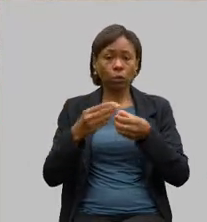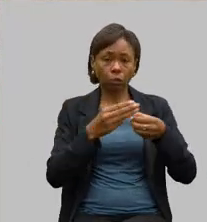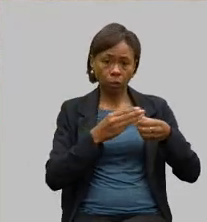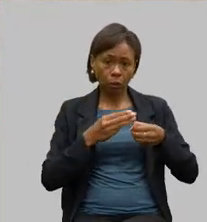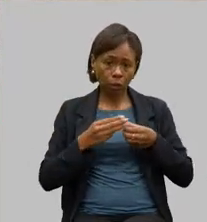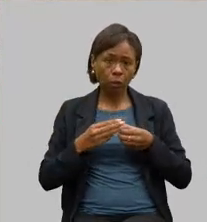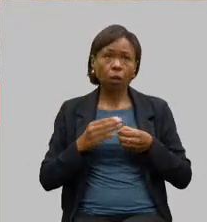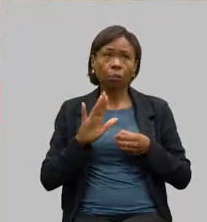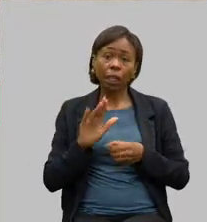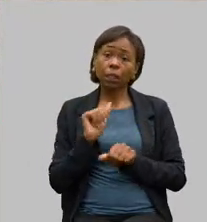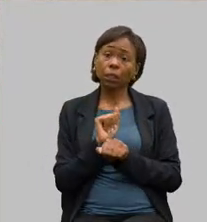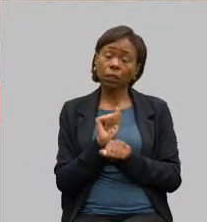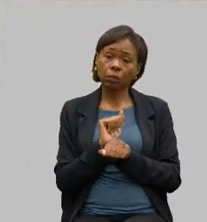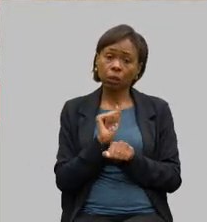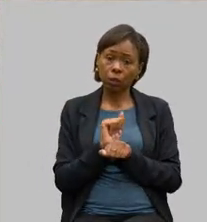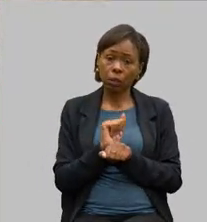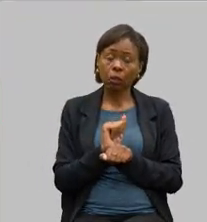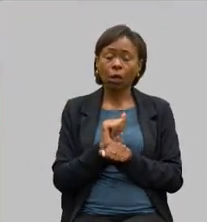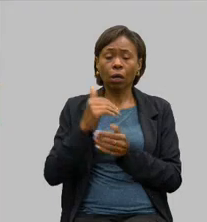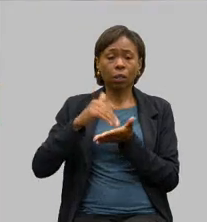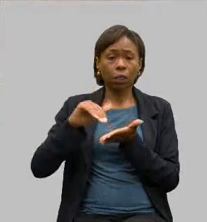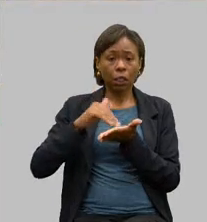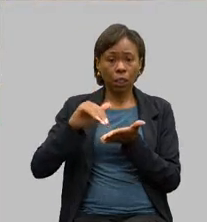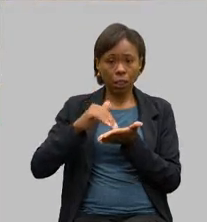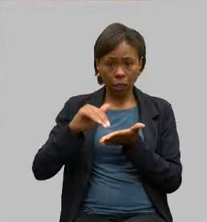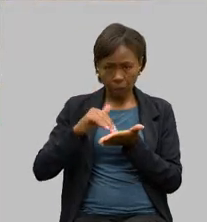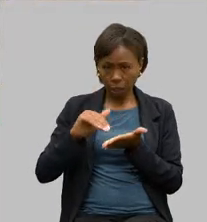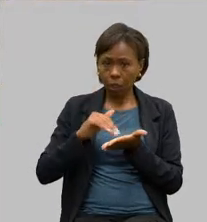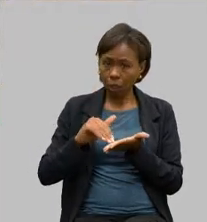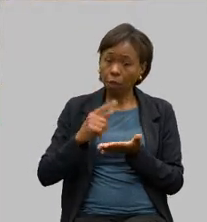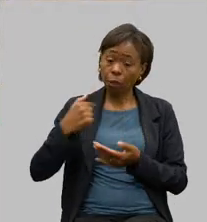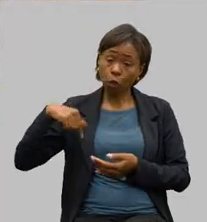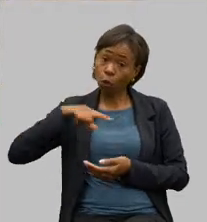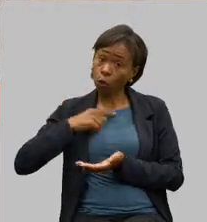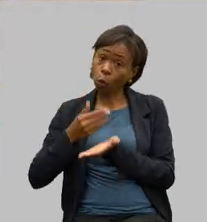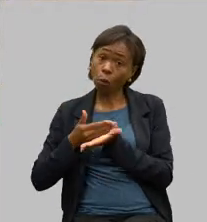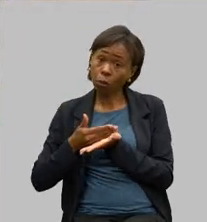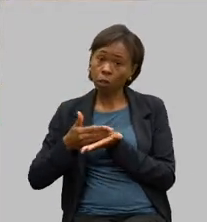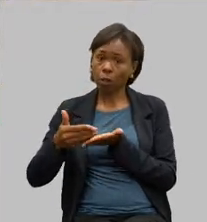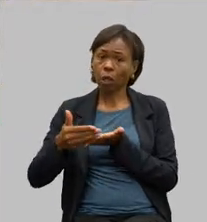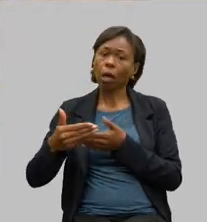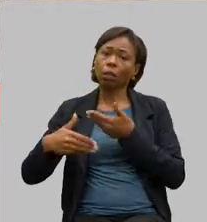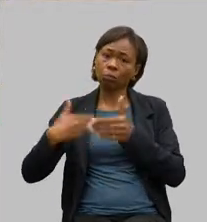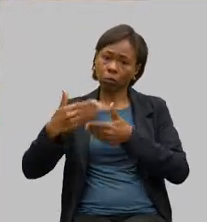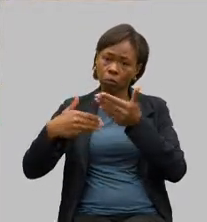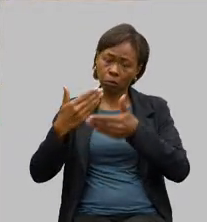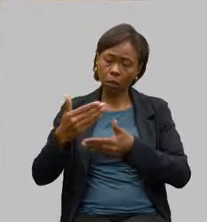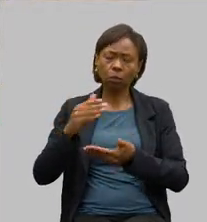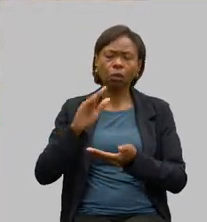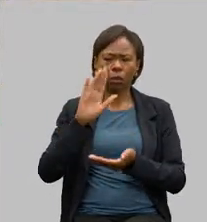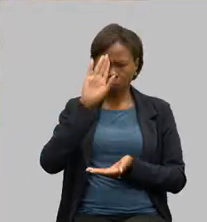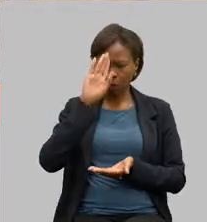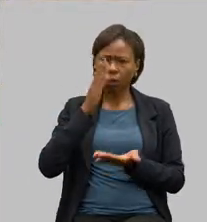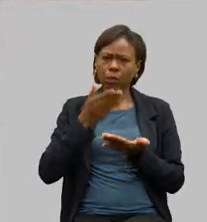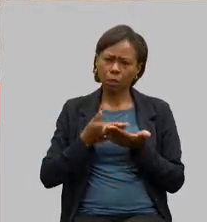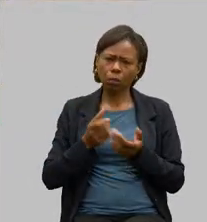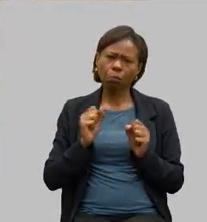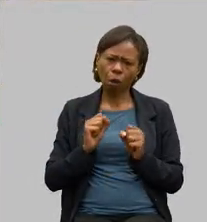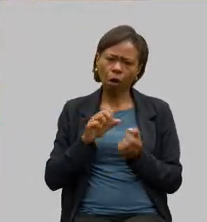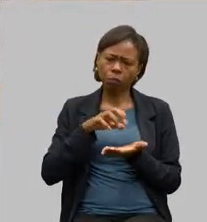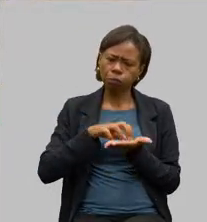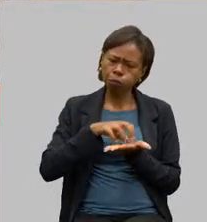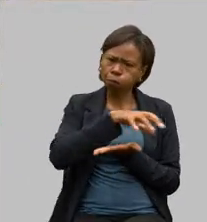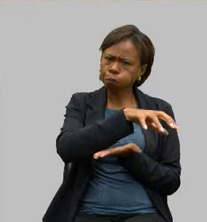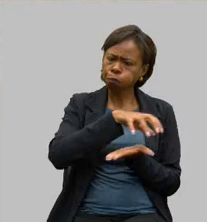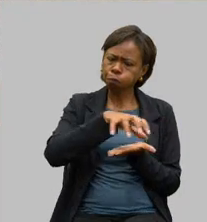eh nos acionar pra gente fazer esse processo e é nele que eu acredito que a gente a gente pode descentralizar fortalecer a